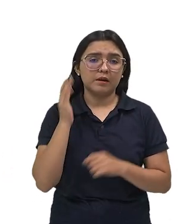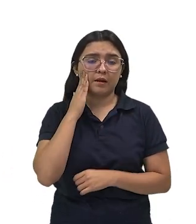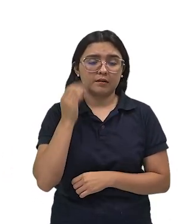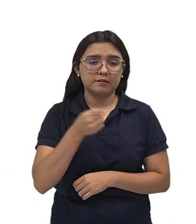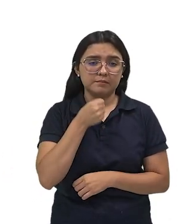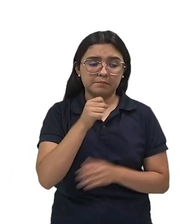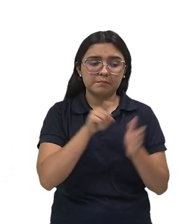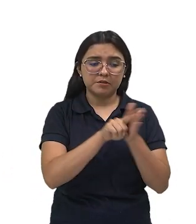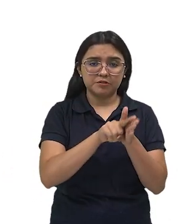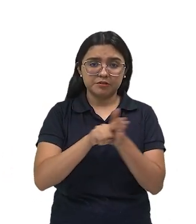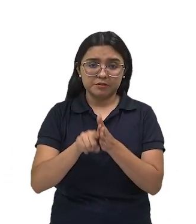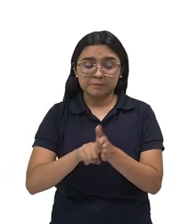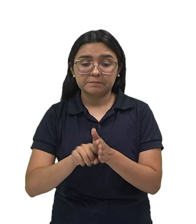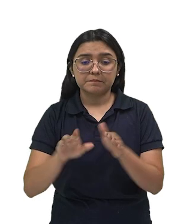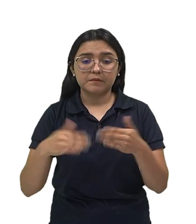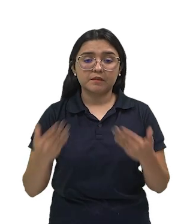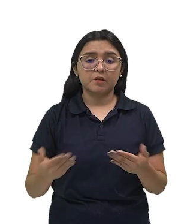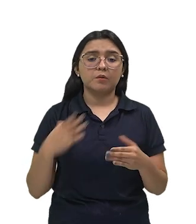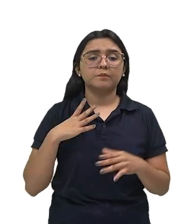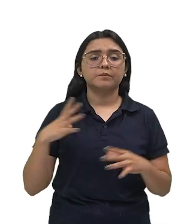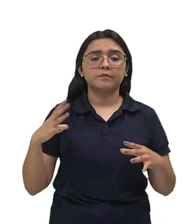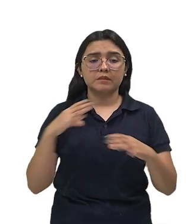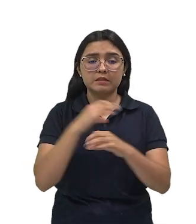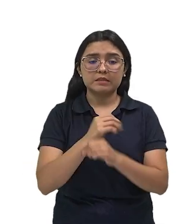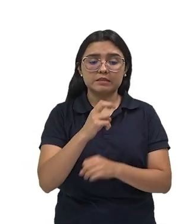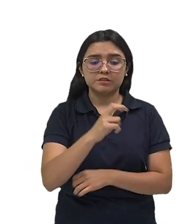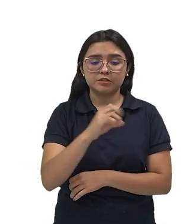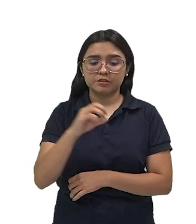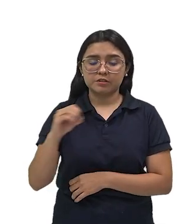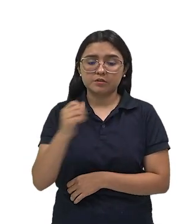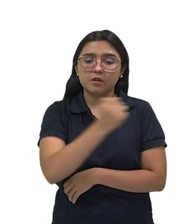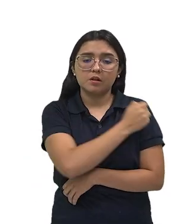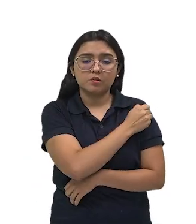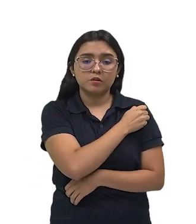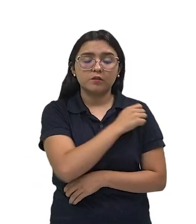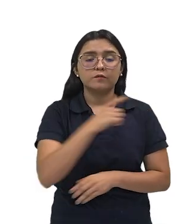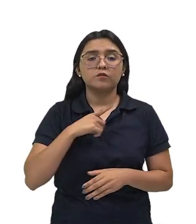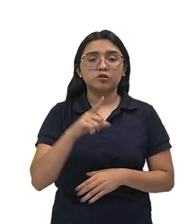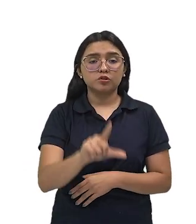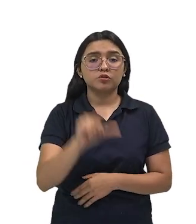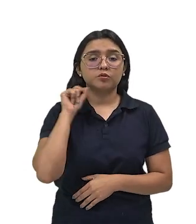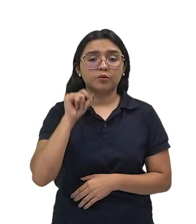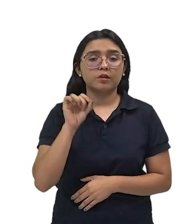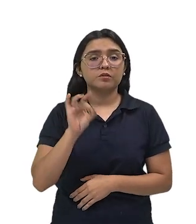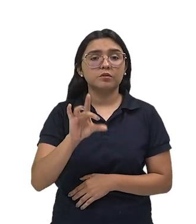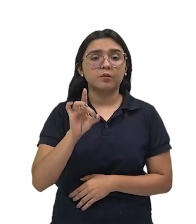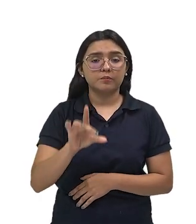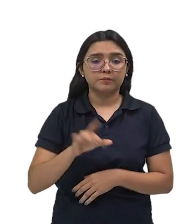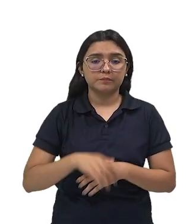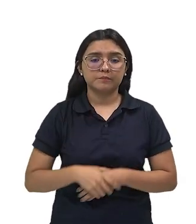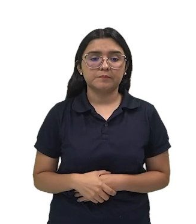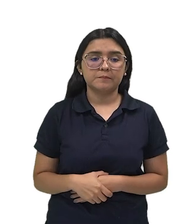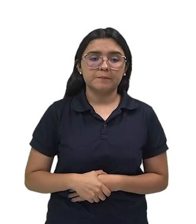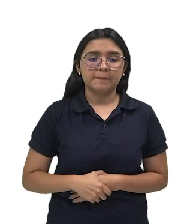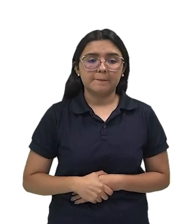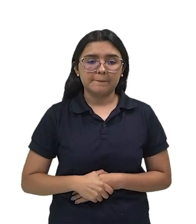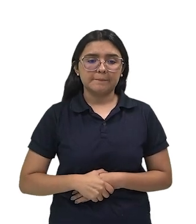população todinha, eu vou pegar apenas